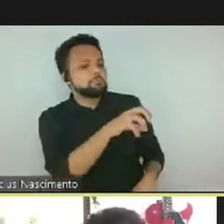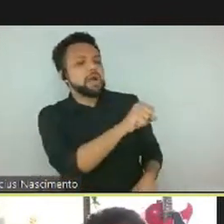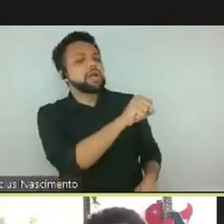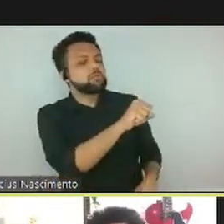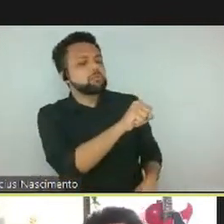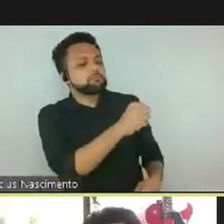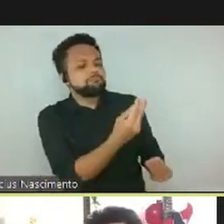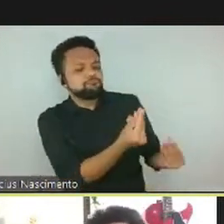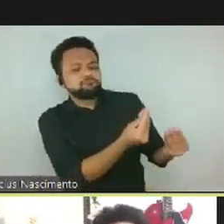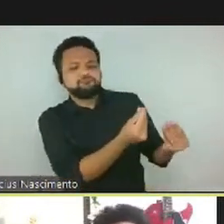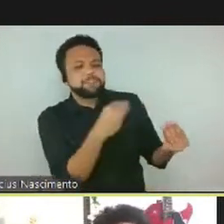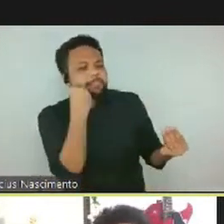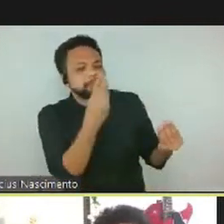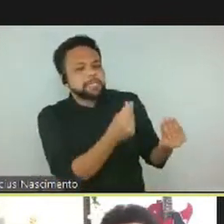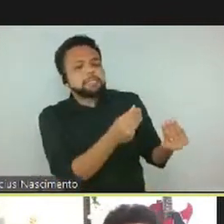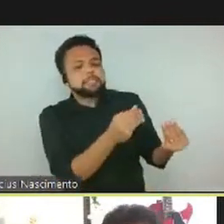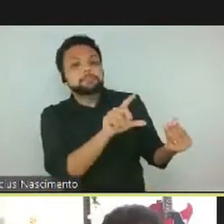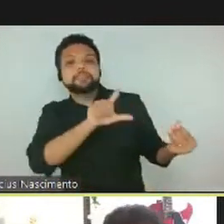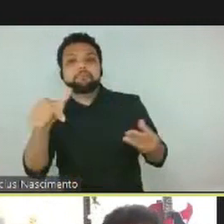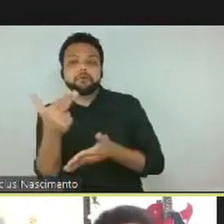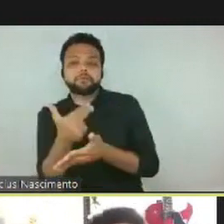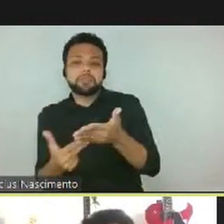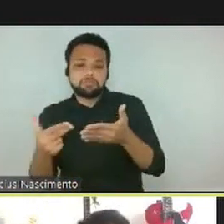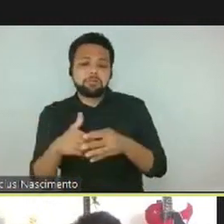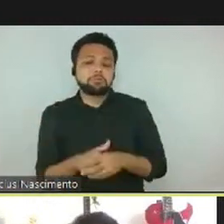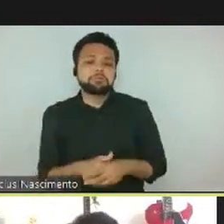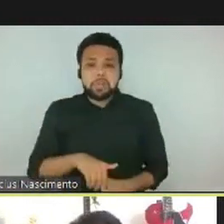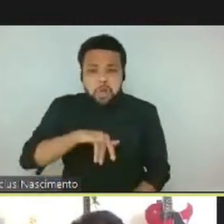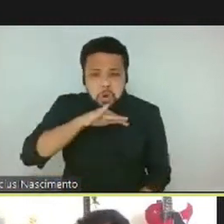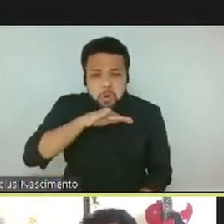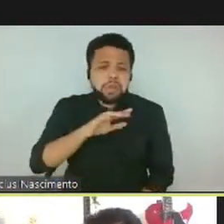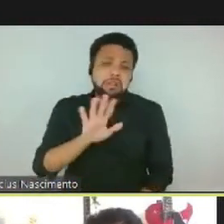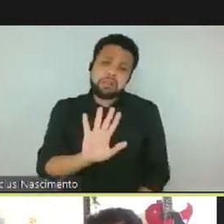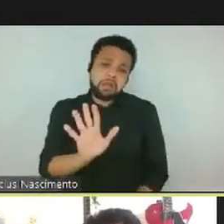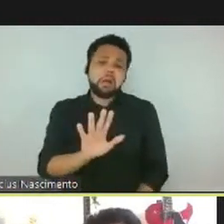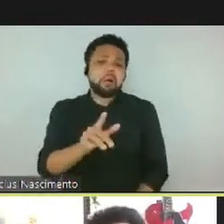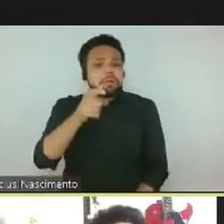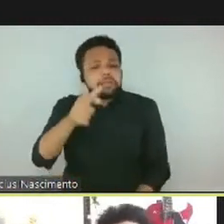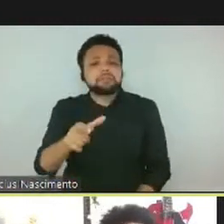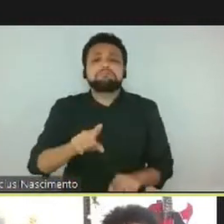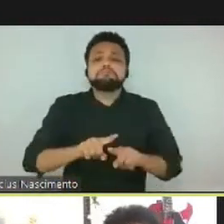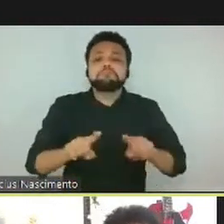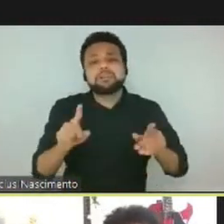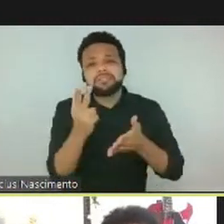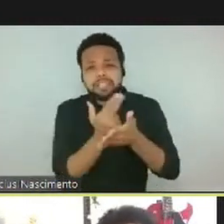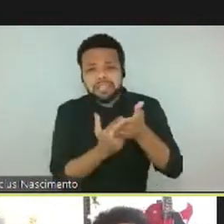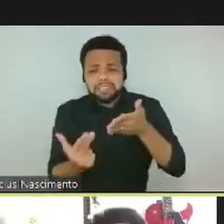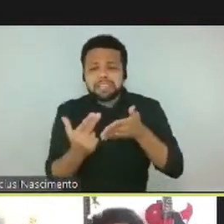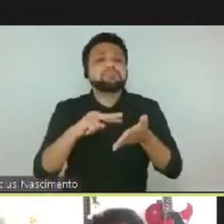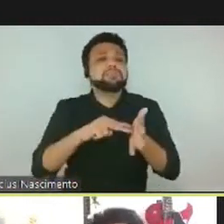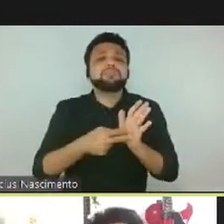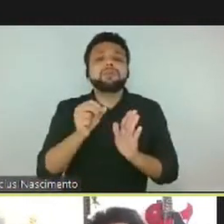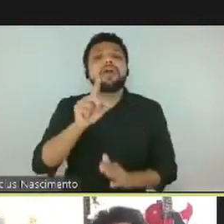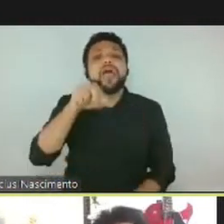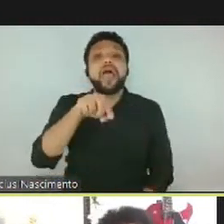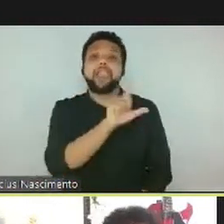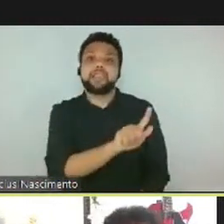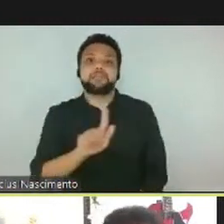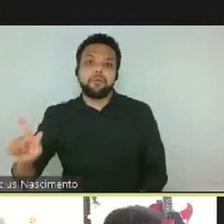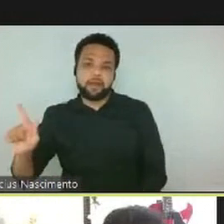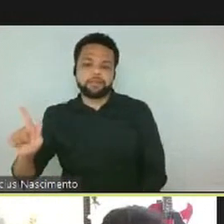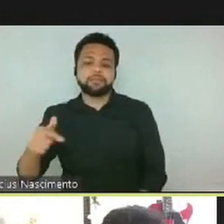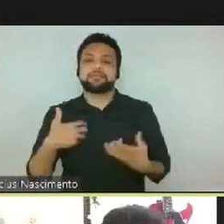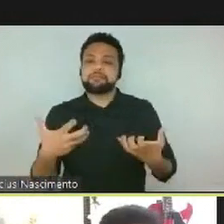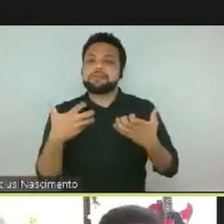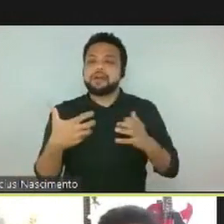algo que, de maneira nenhuma, é ruim, é muito interessante, mas desenho é uma linguagem. Então, eu gostaria de trabalhar com